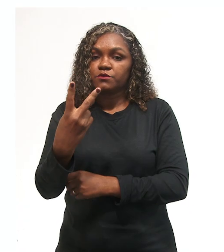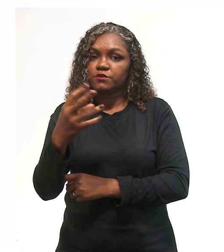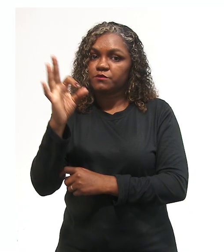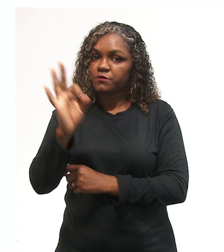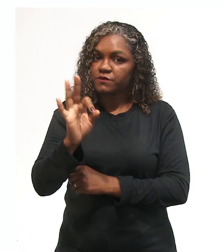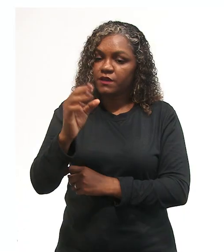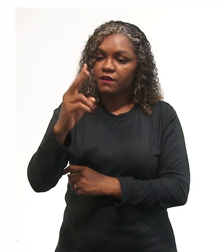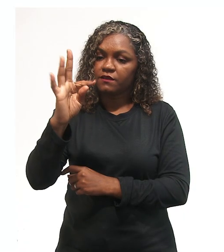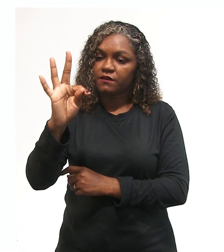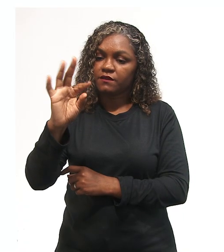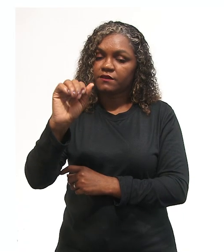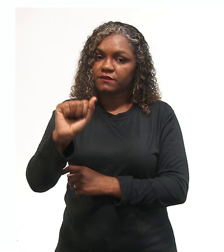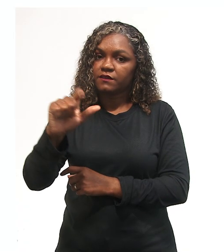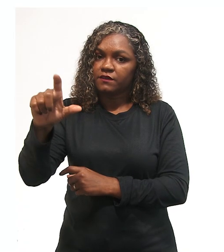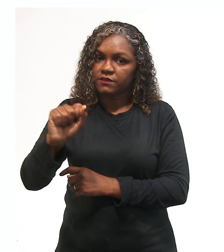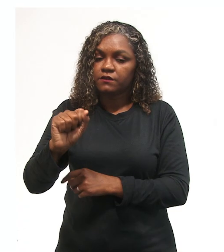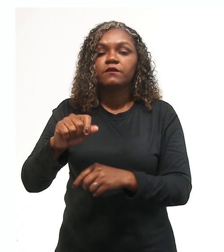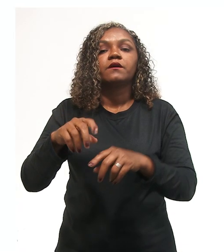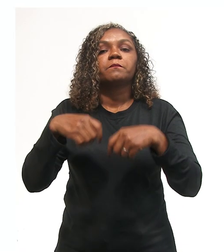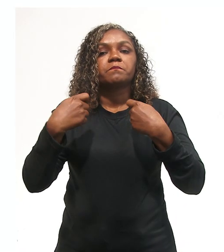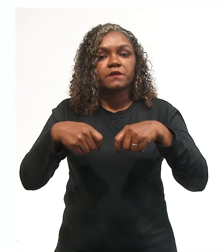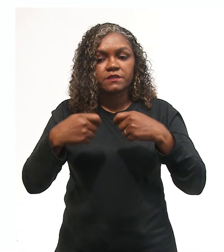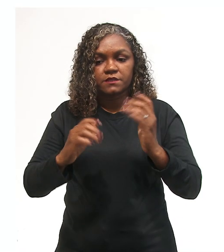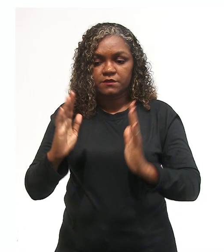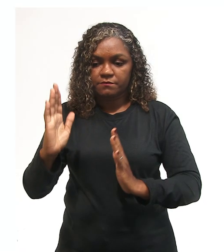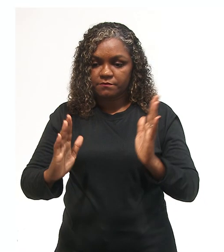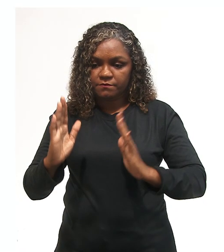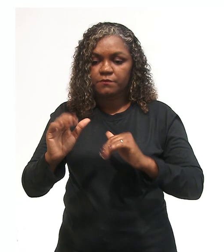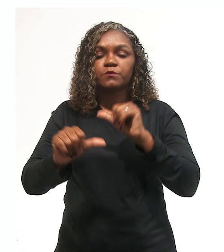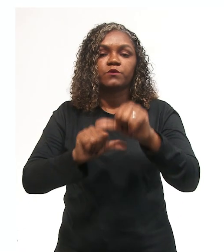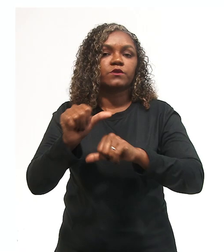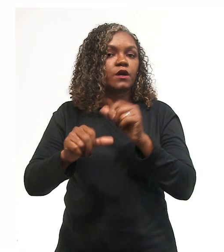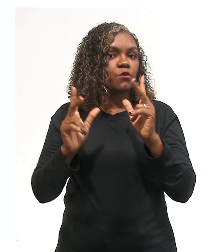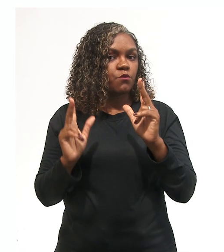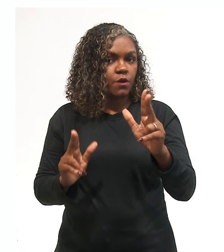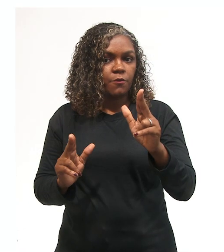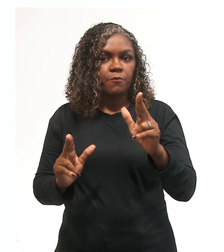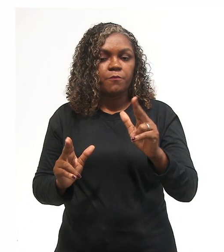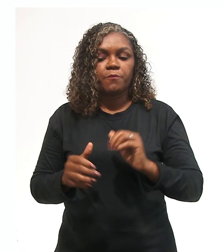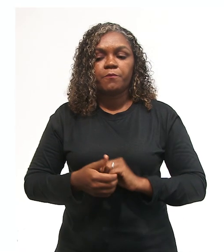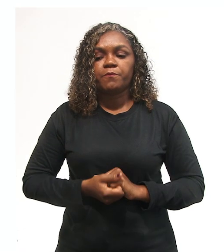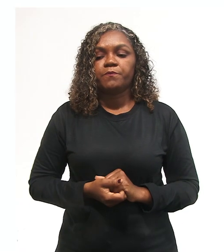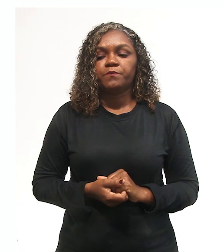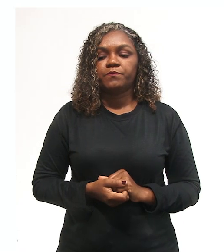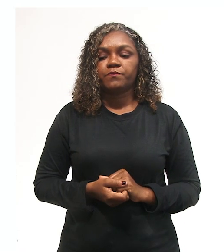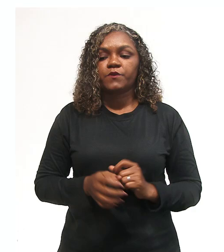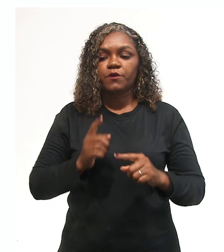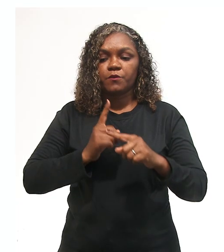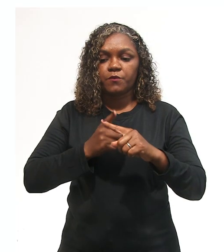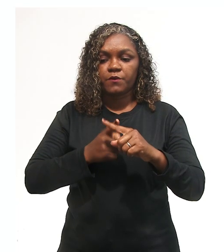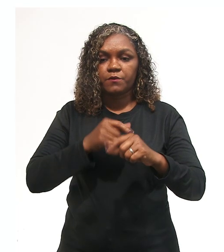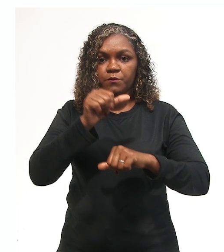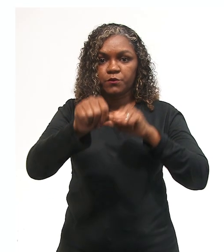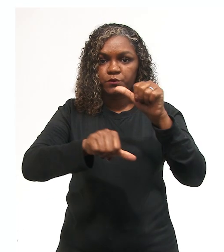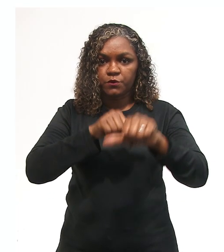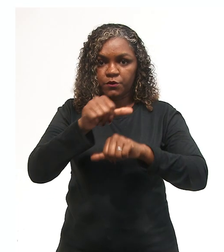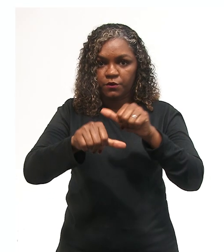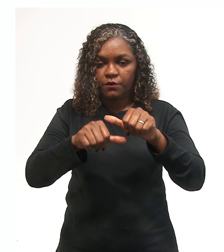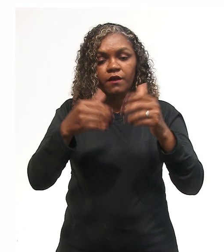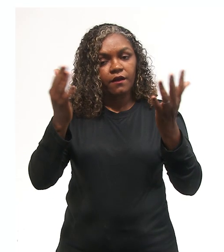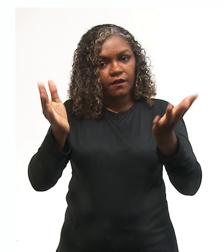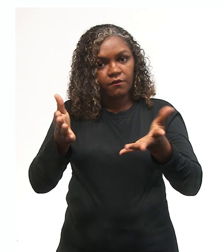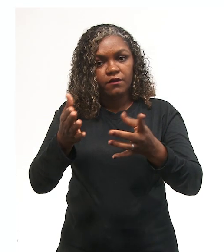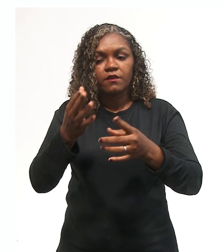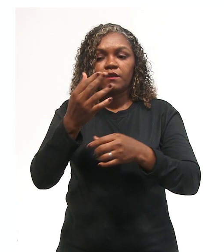a mudança também do prazo, né? Elas têm que estar na mesma unidade de tempo. Então, 12 meses é a mesma coisa que 1 ano. Então, a gente tem